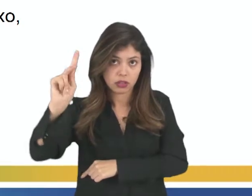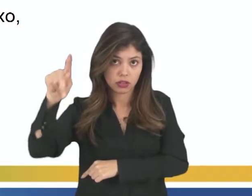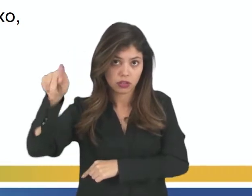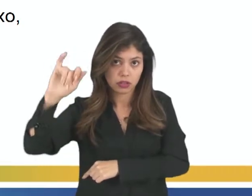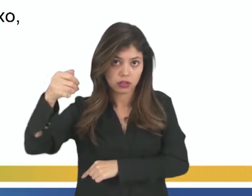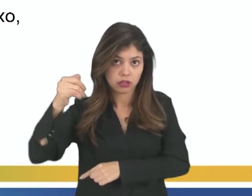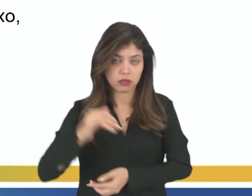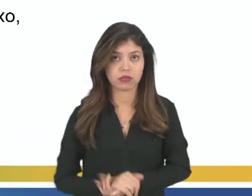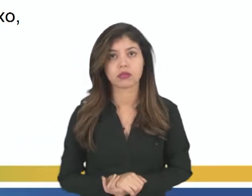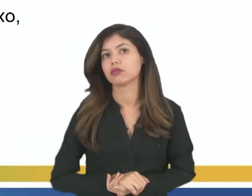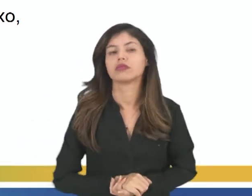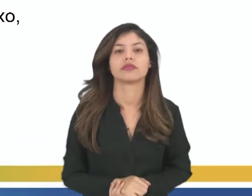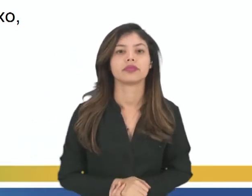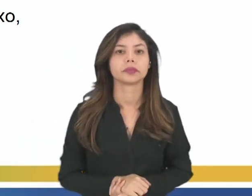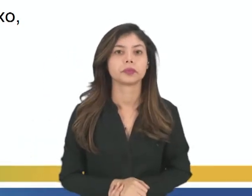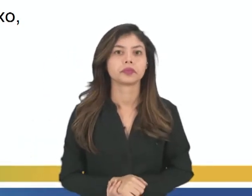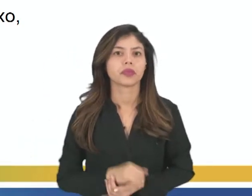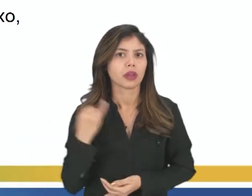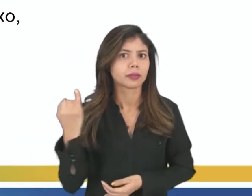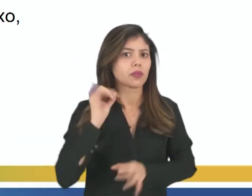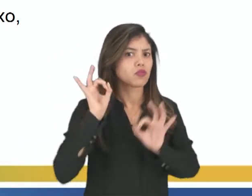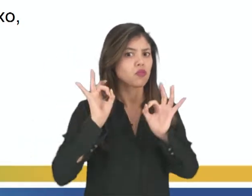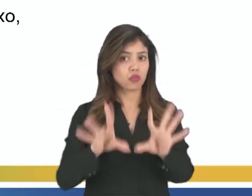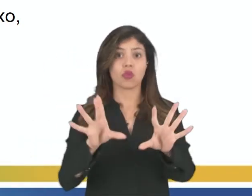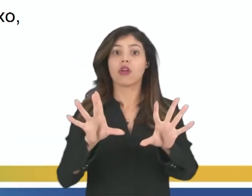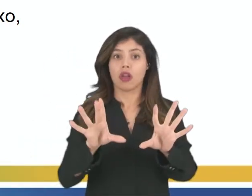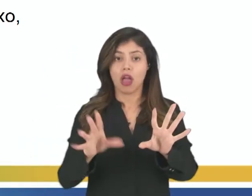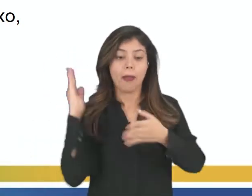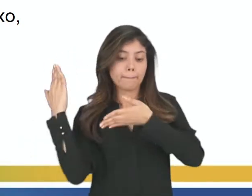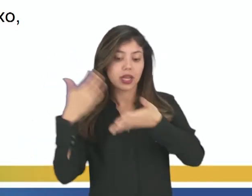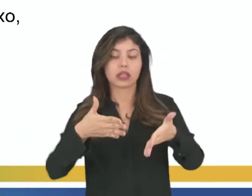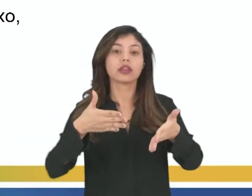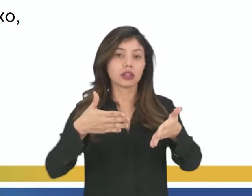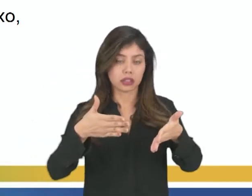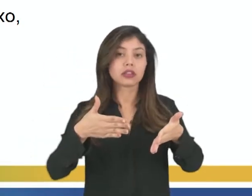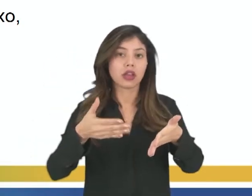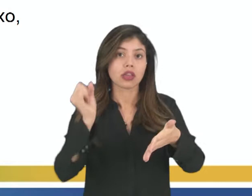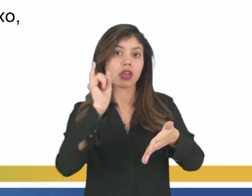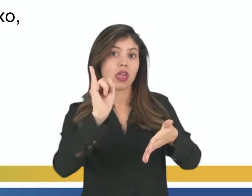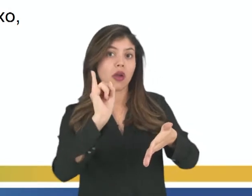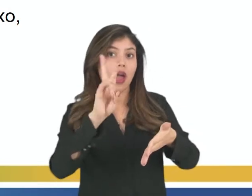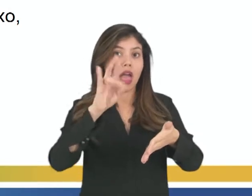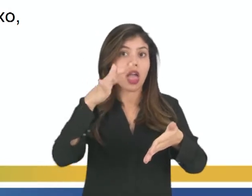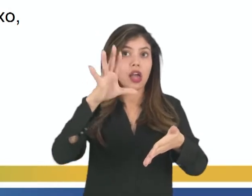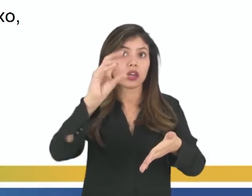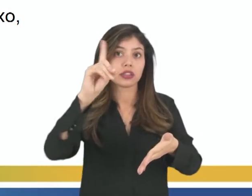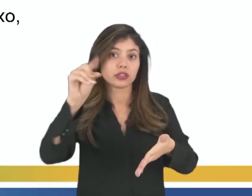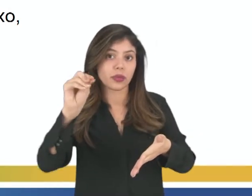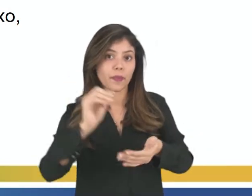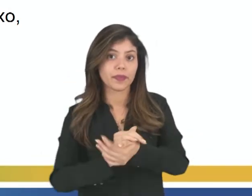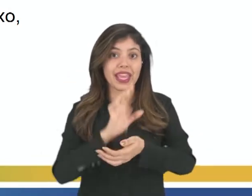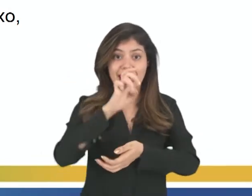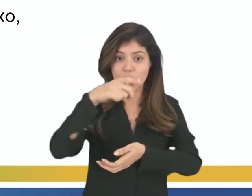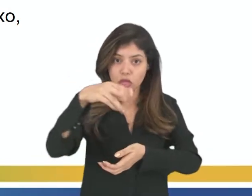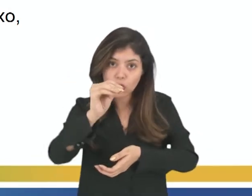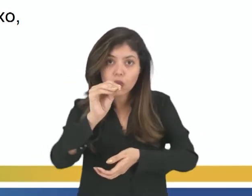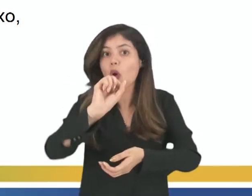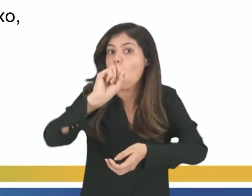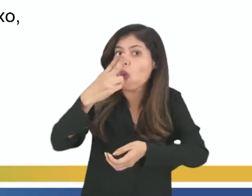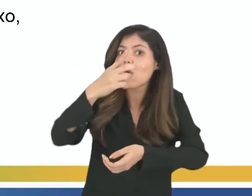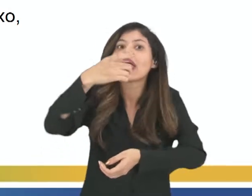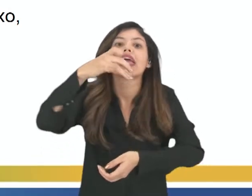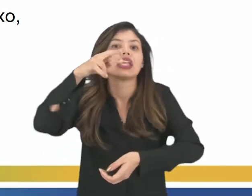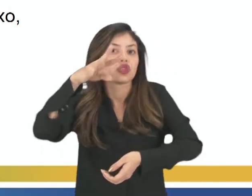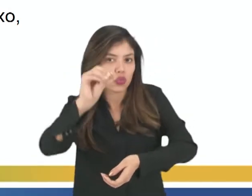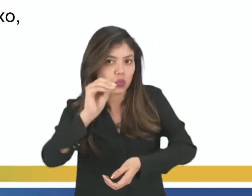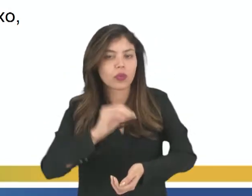285,5 kJ. Isso é suficiente para a gente determinar se uma reação ela é endo ou exotérmica. Como a